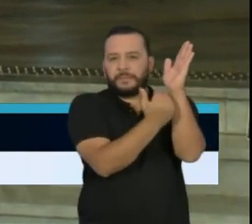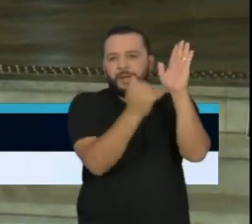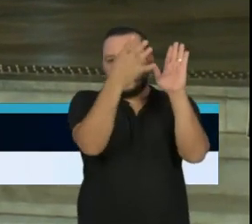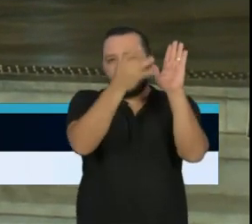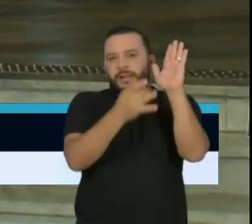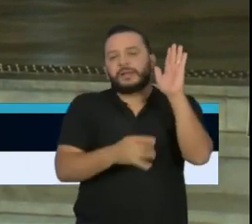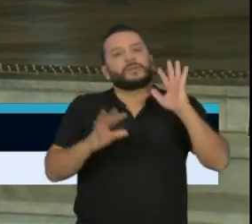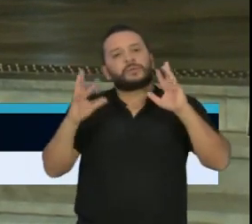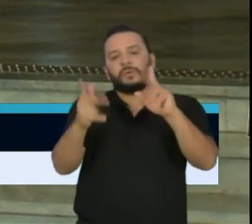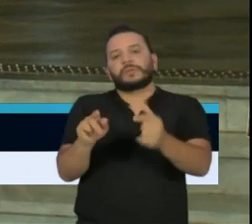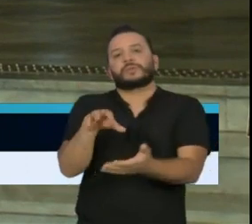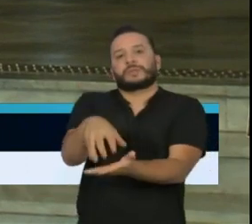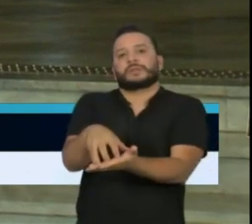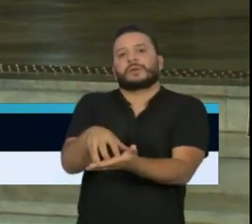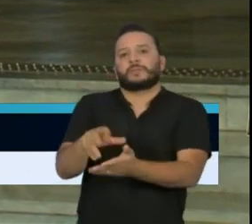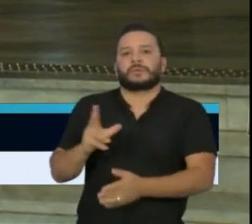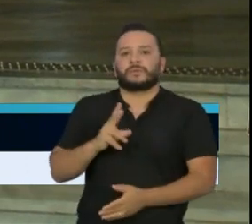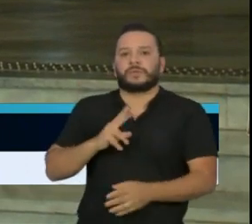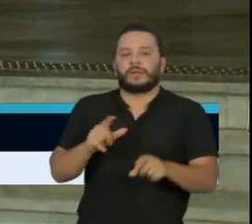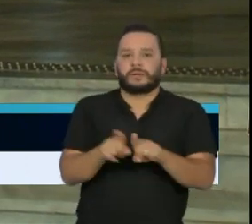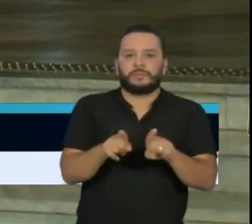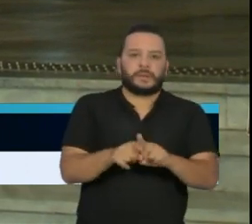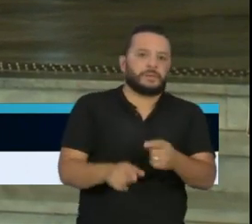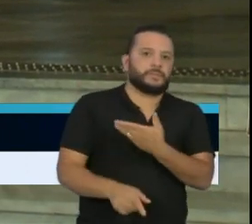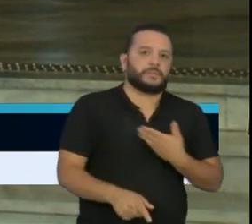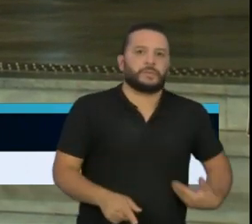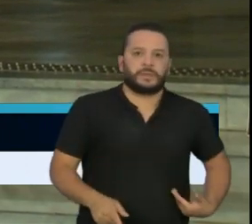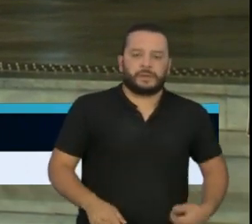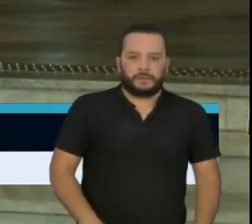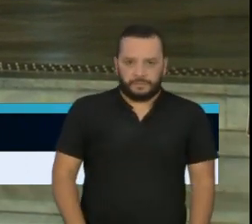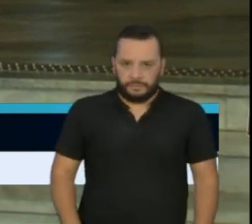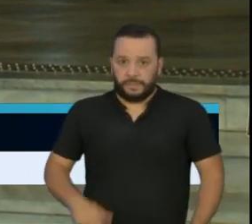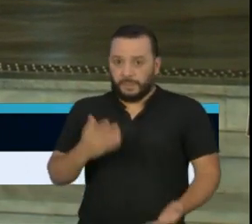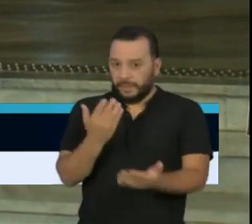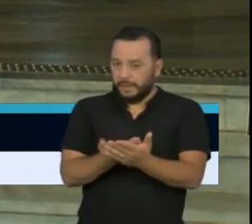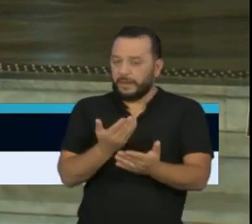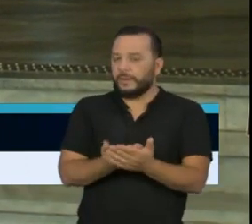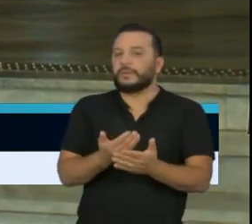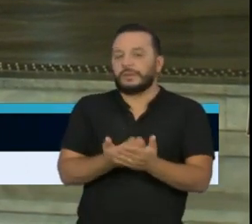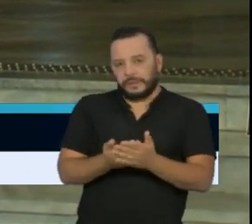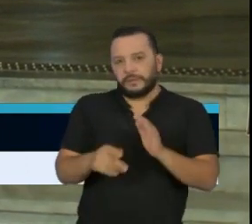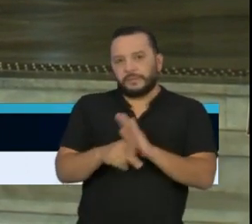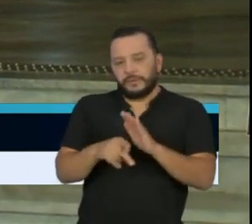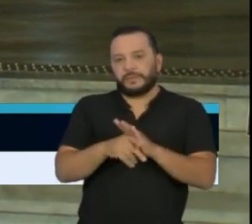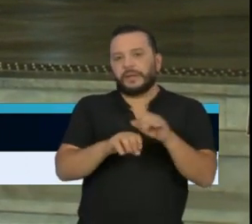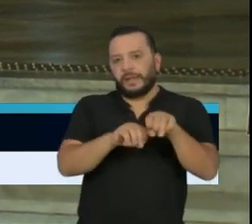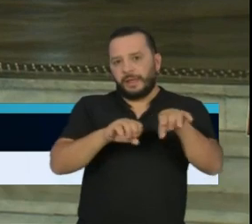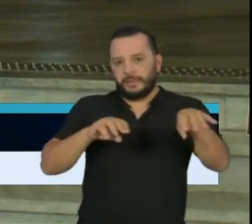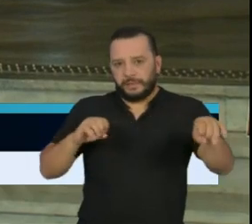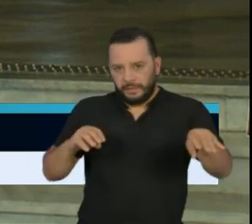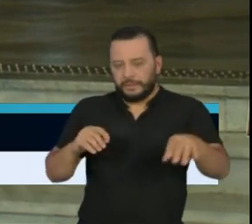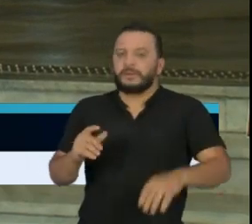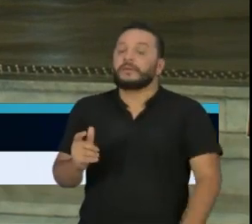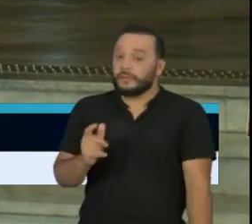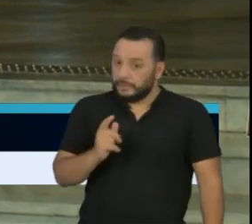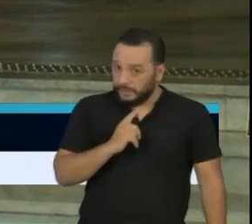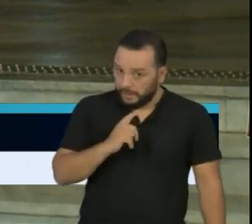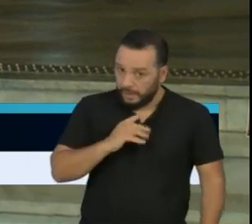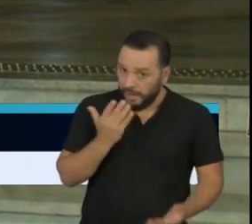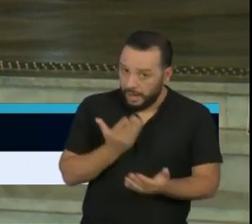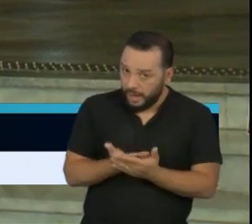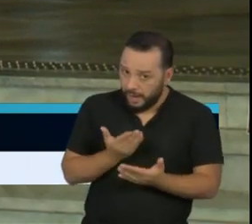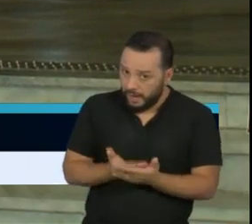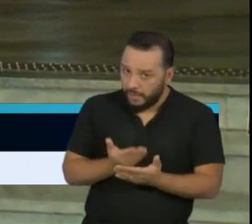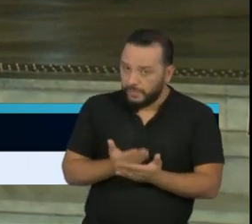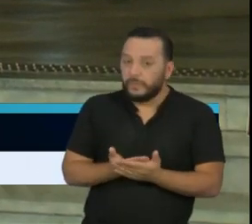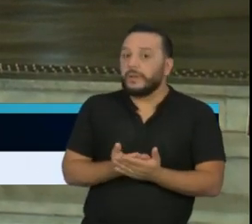tanto privadas quanto públicas. Pode passar? Aulas online, lembrando que nossas aulas recomeçam. Nós falamos até aqui